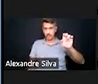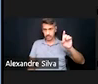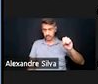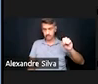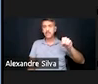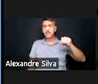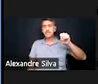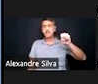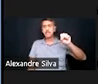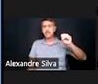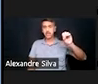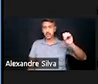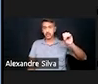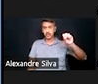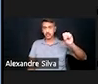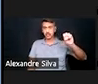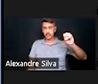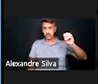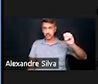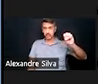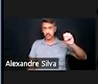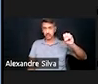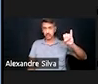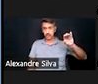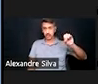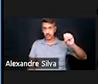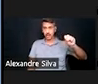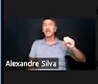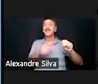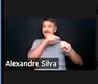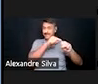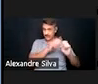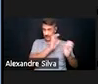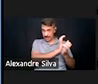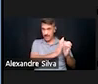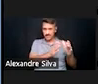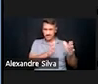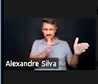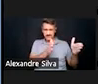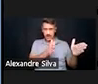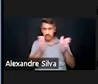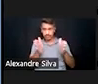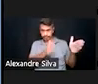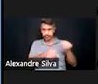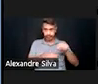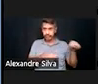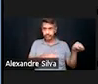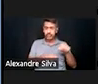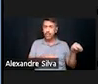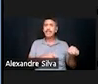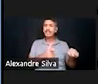pouca importância. Mas eles são clastos que estão constituindo as minhas rochas. Então, eles não têm